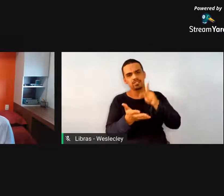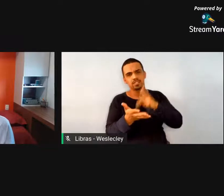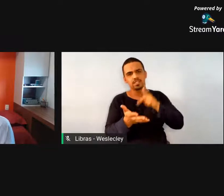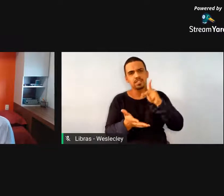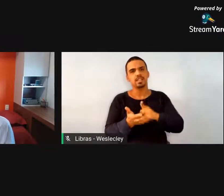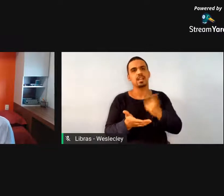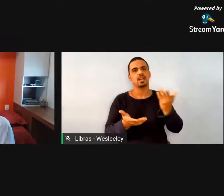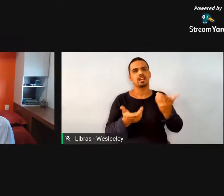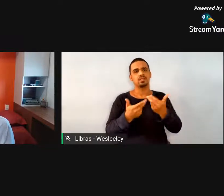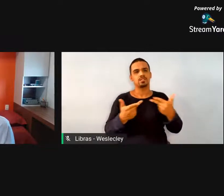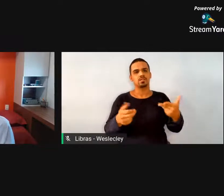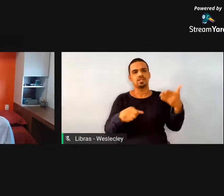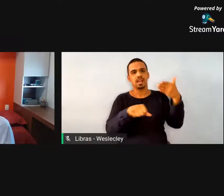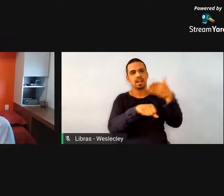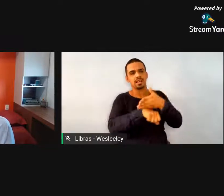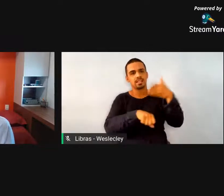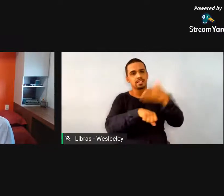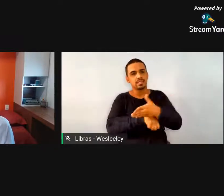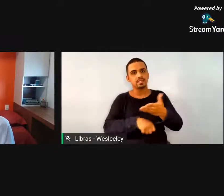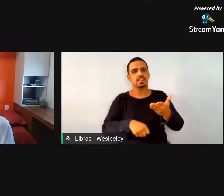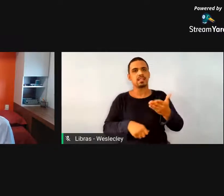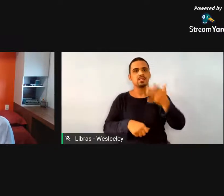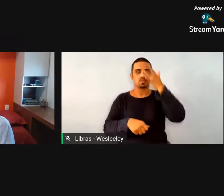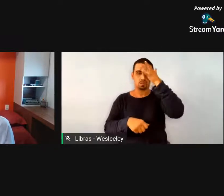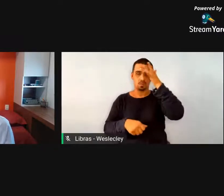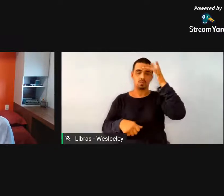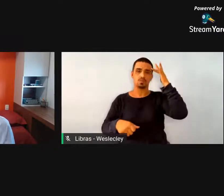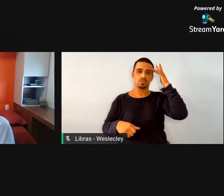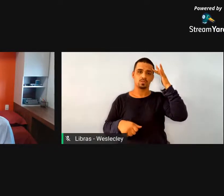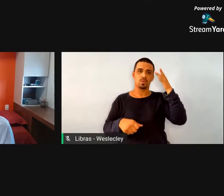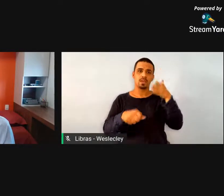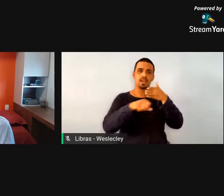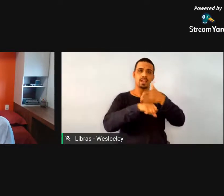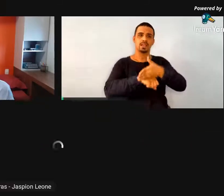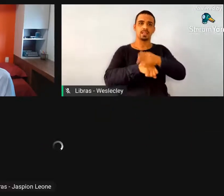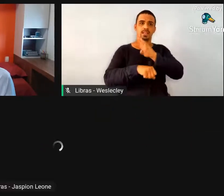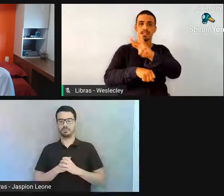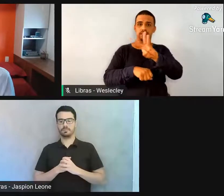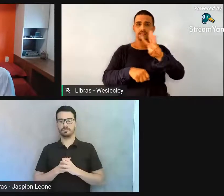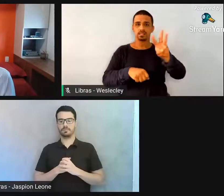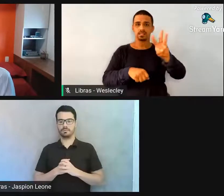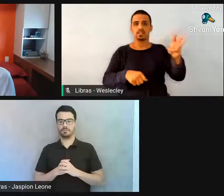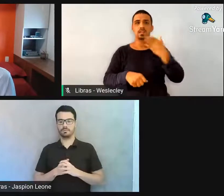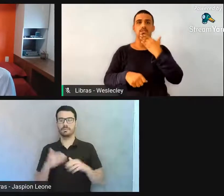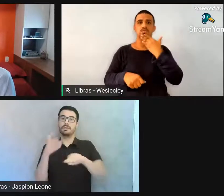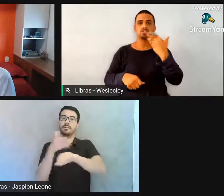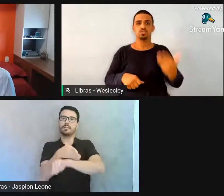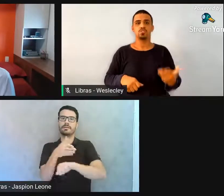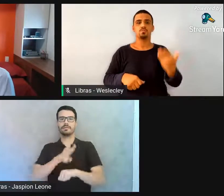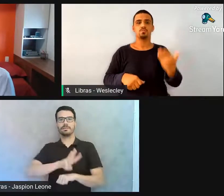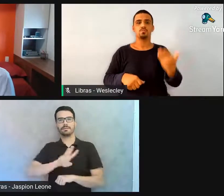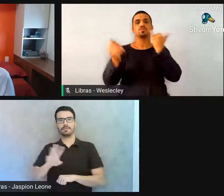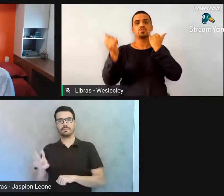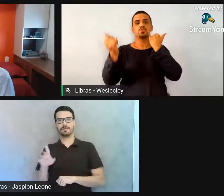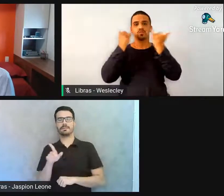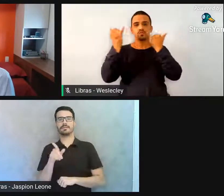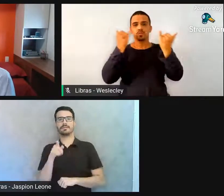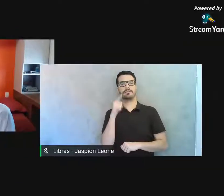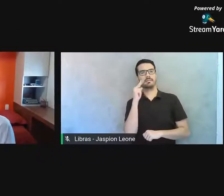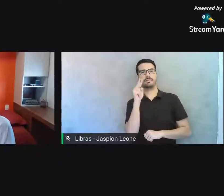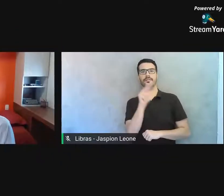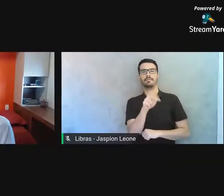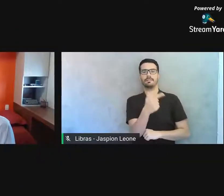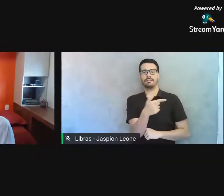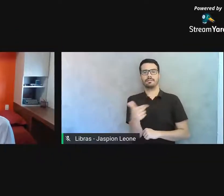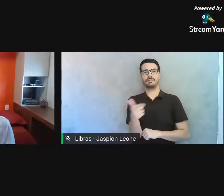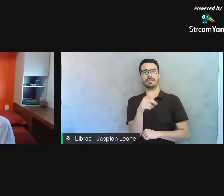acesso, né, quando a gente acessa o site e solicita algum dado que não está disponível